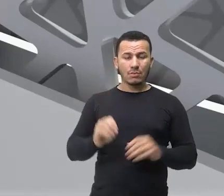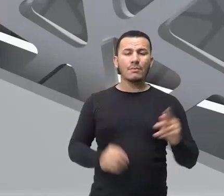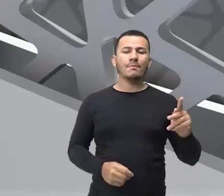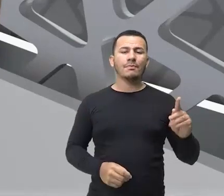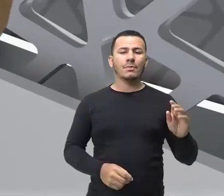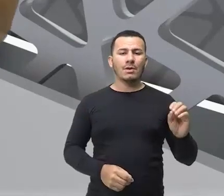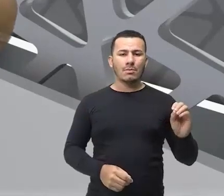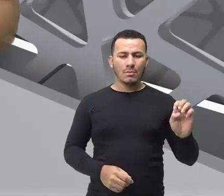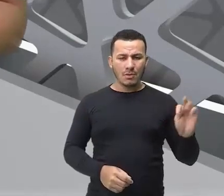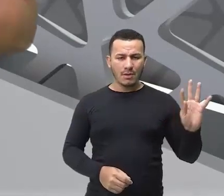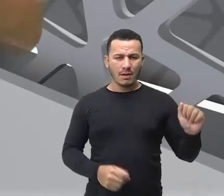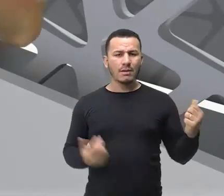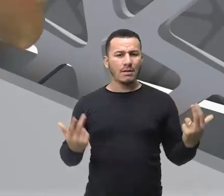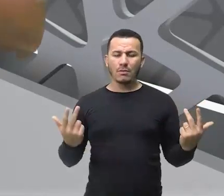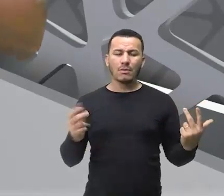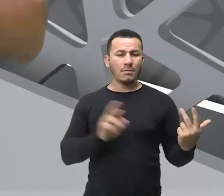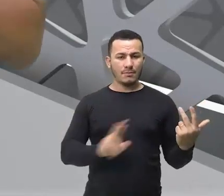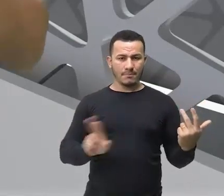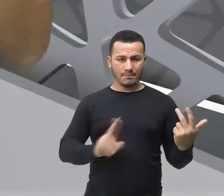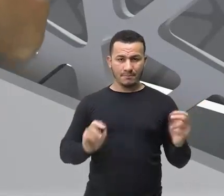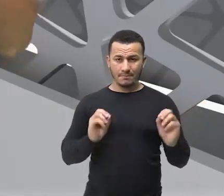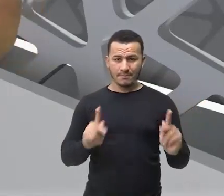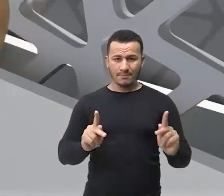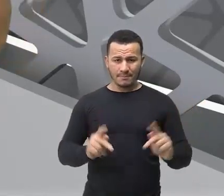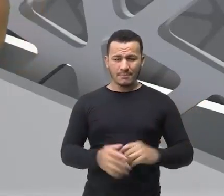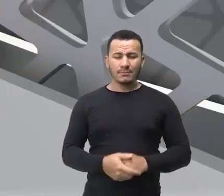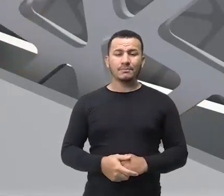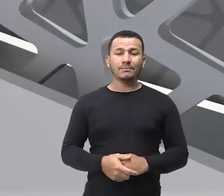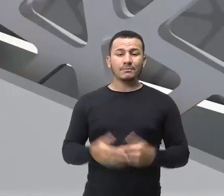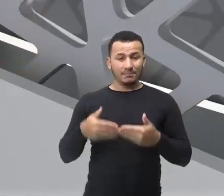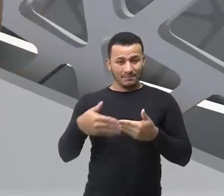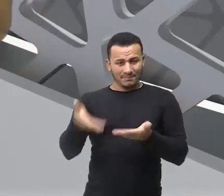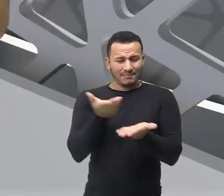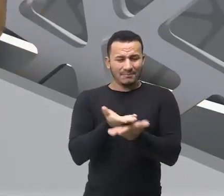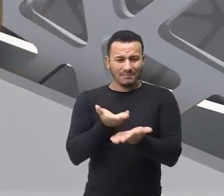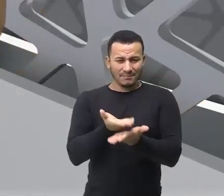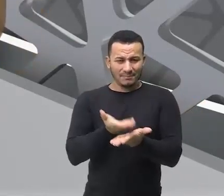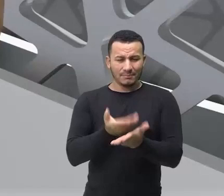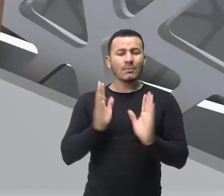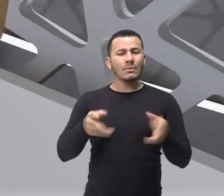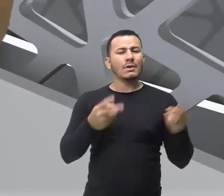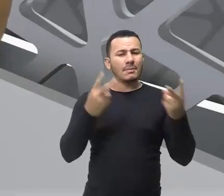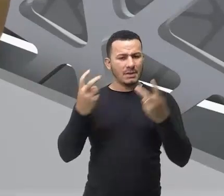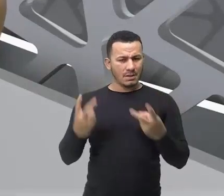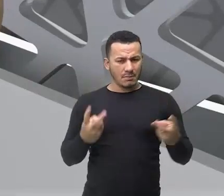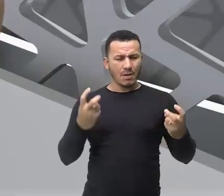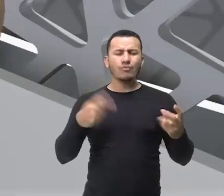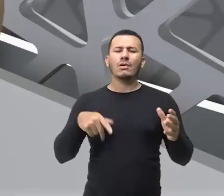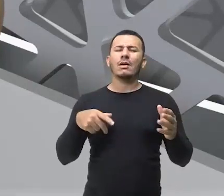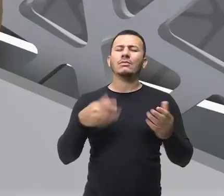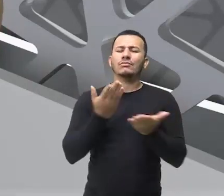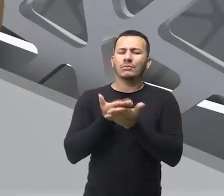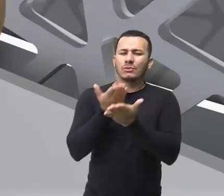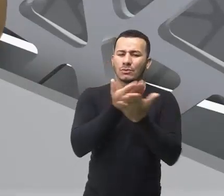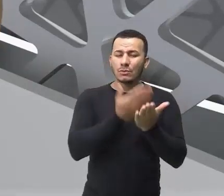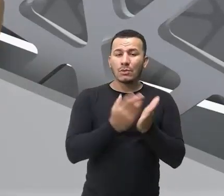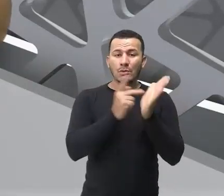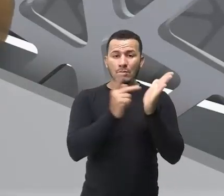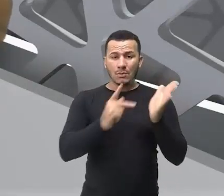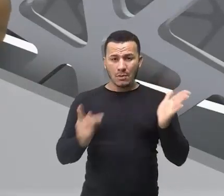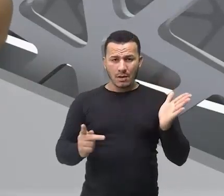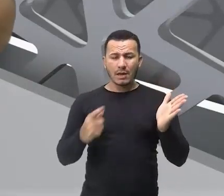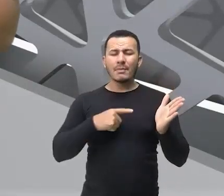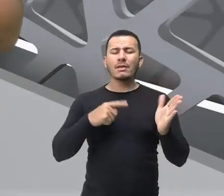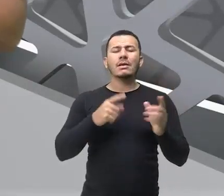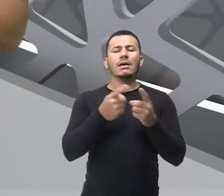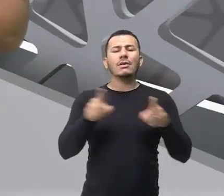são a mesma pessoa. Certo, gente? Vamos continuar? Então, a gente já observou, já analisou um poema, que ele tem